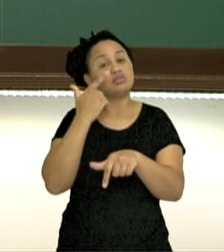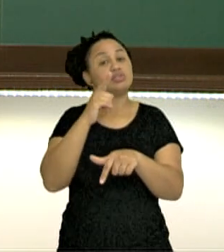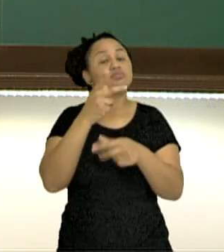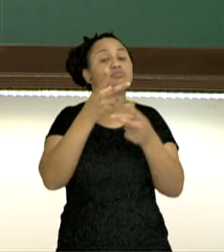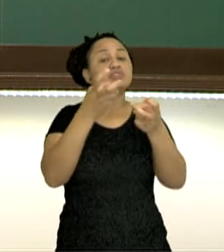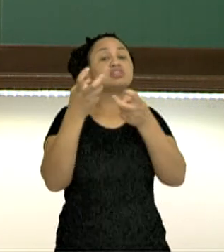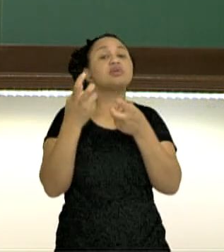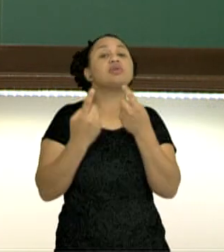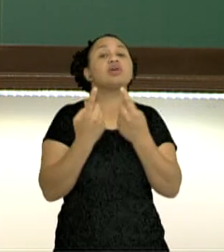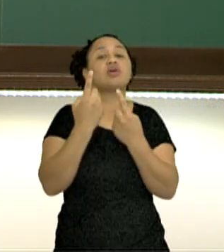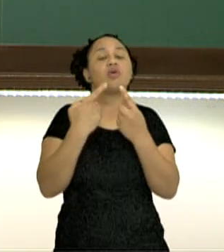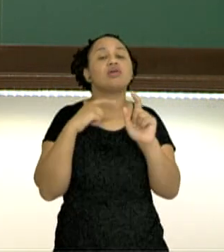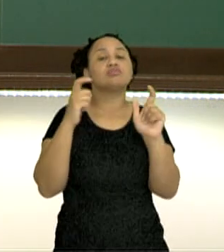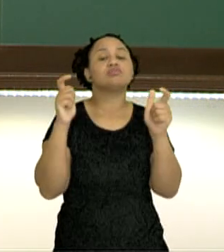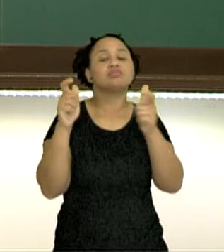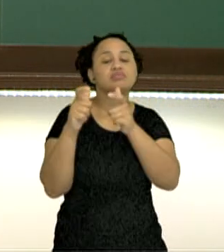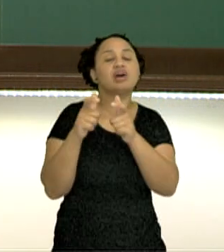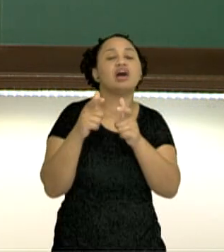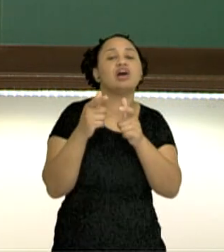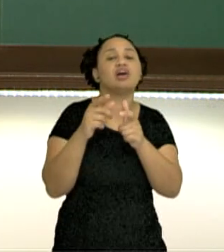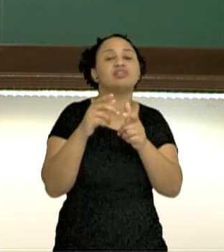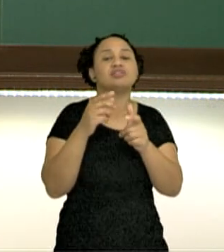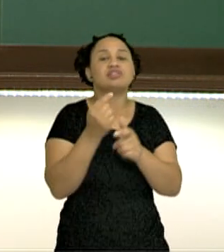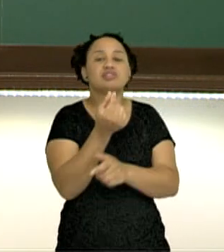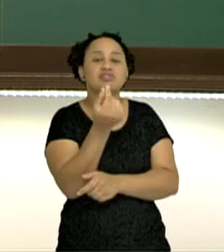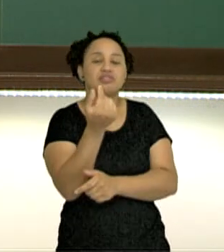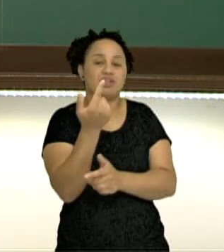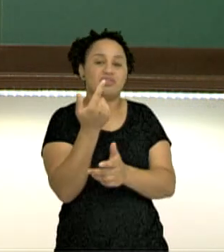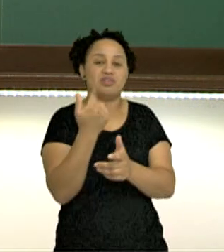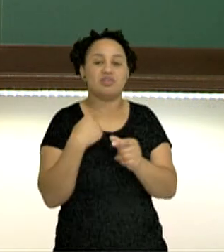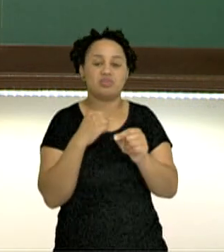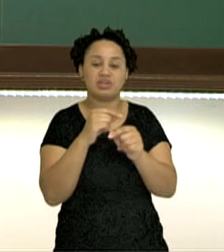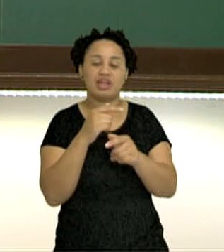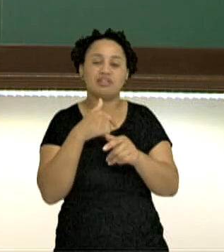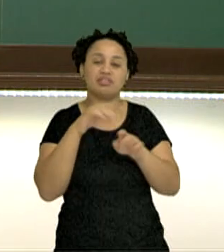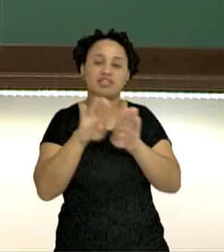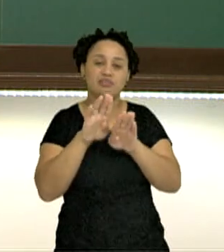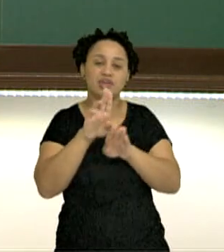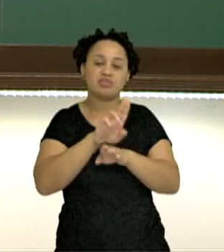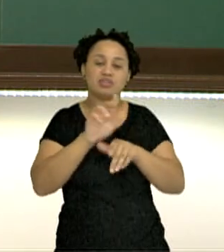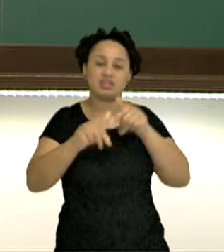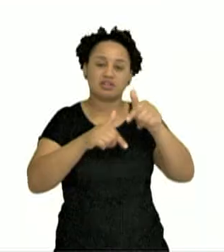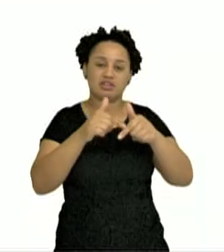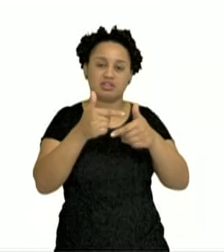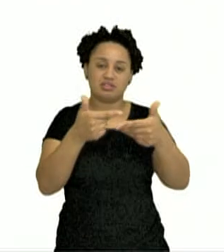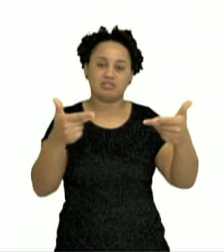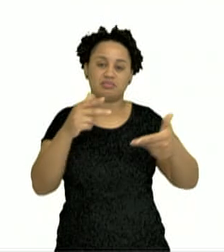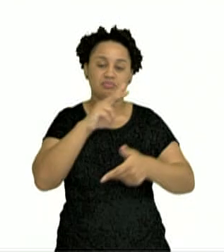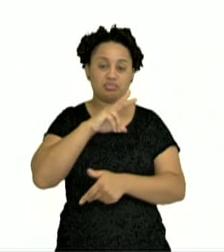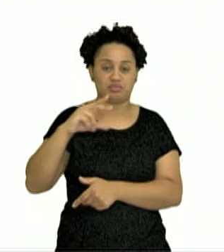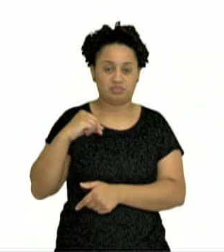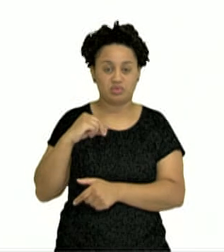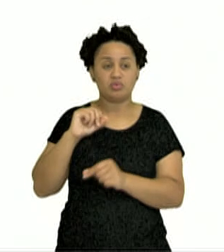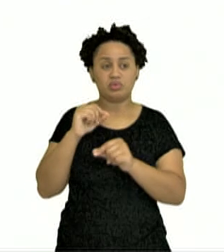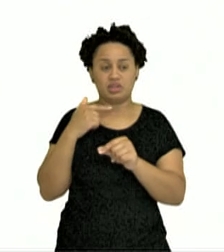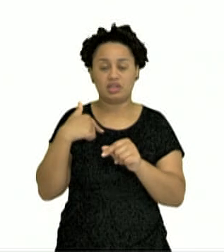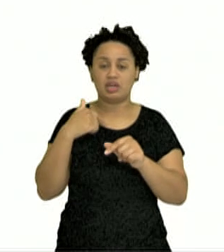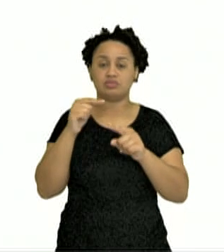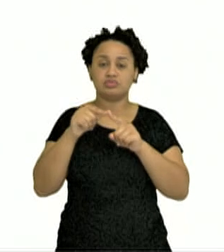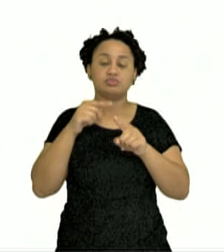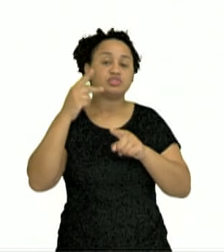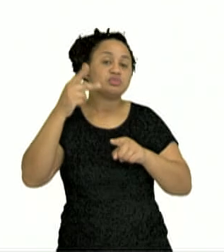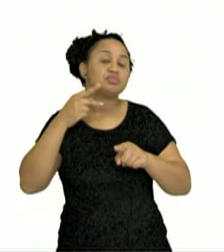delas que é a redução de custos operacionais da máquina pública. O que é isso? É uma política fiscal,